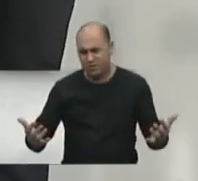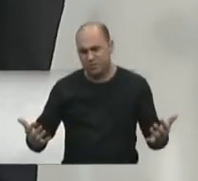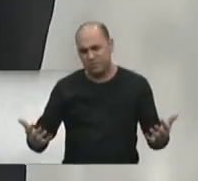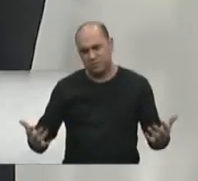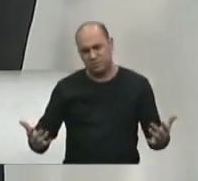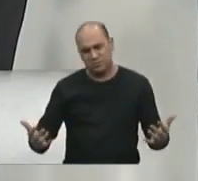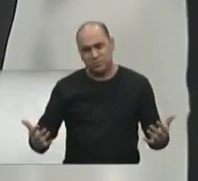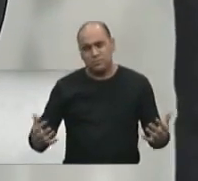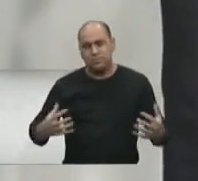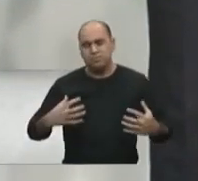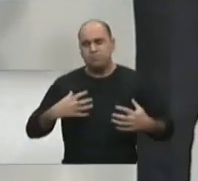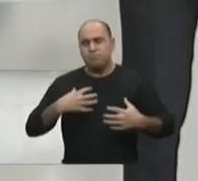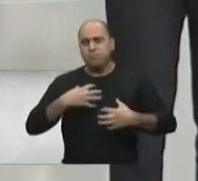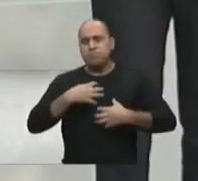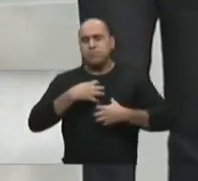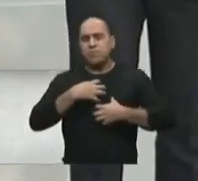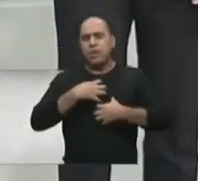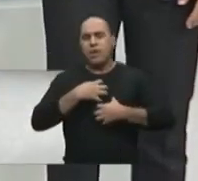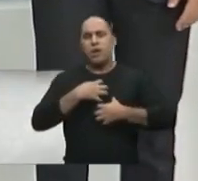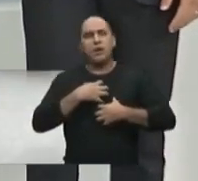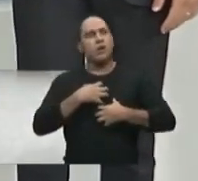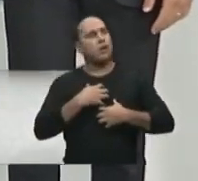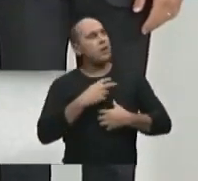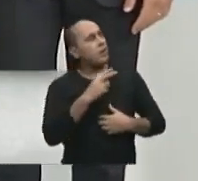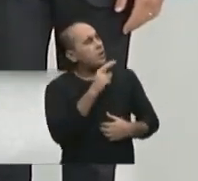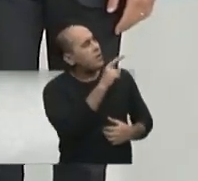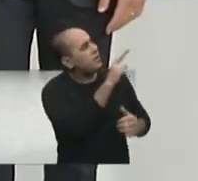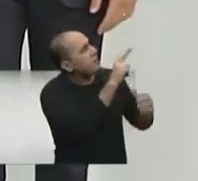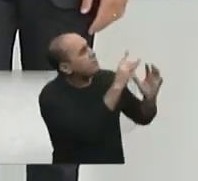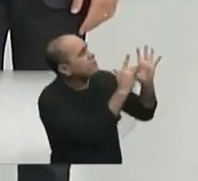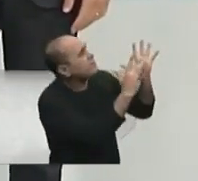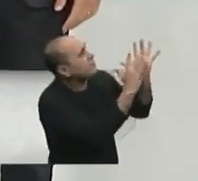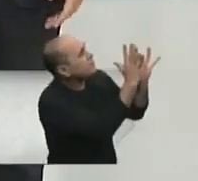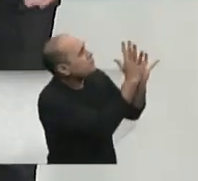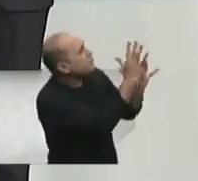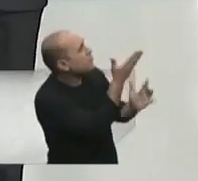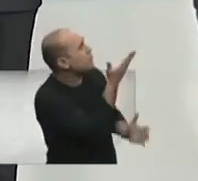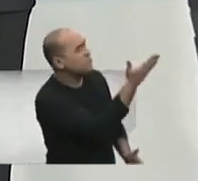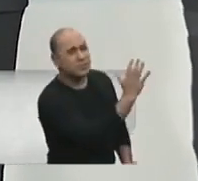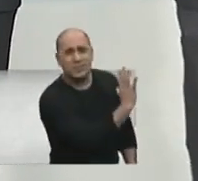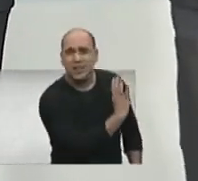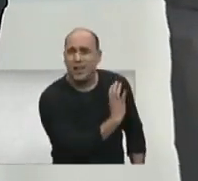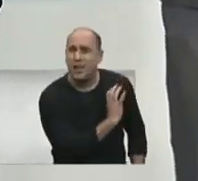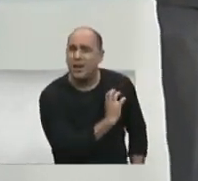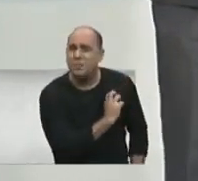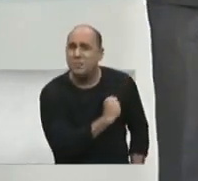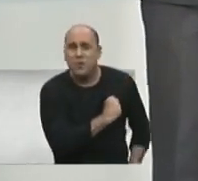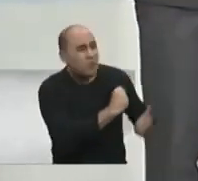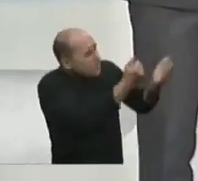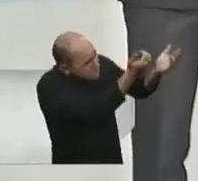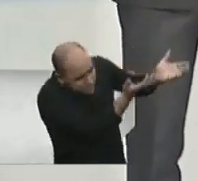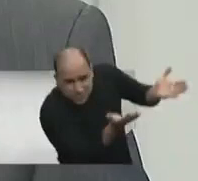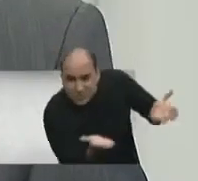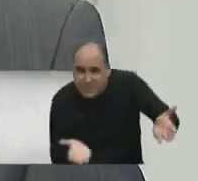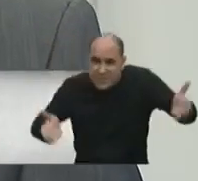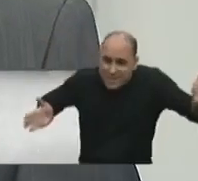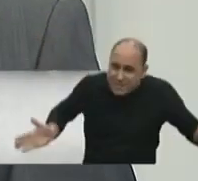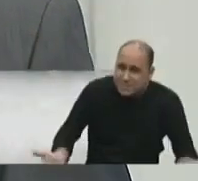Mas esse amor é bem capaz de levantar